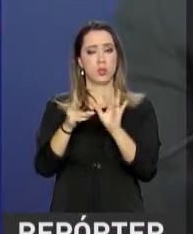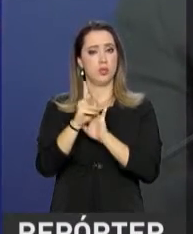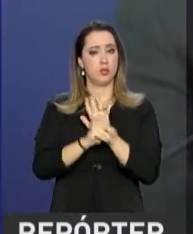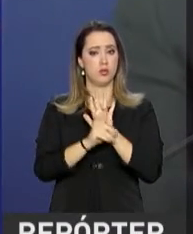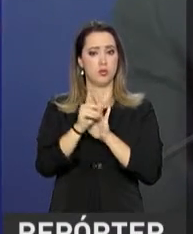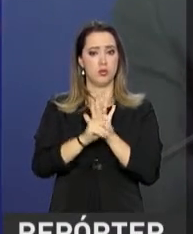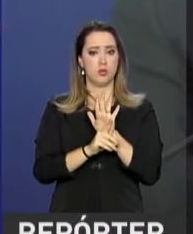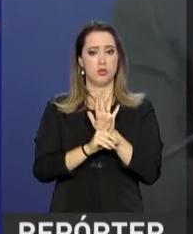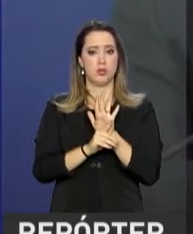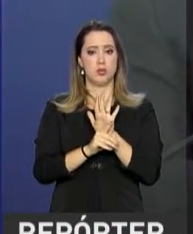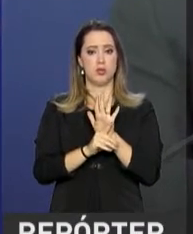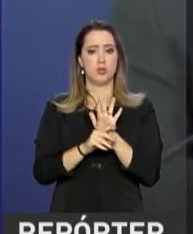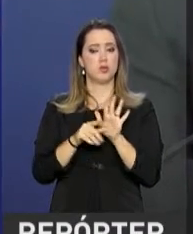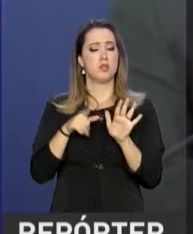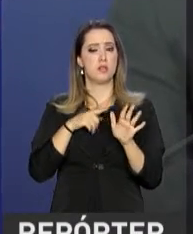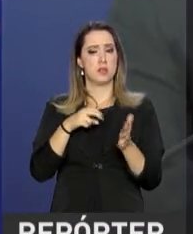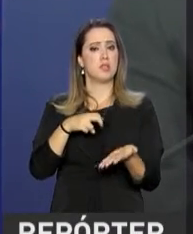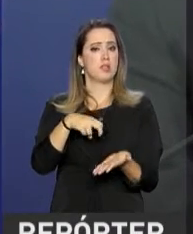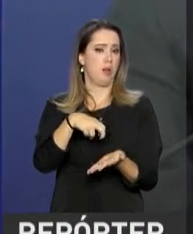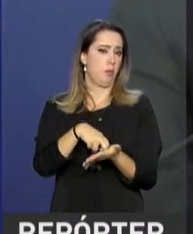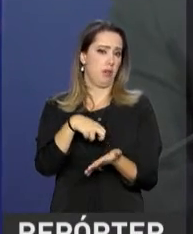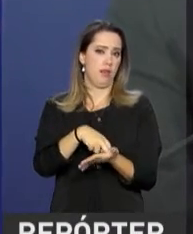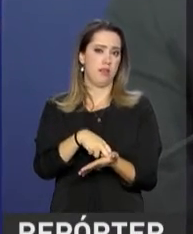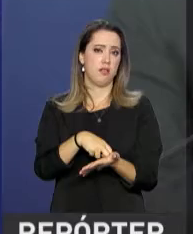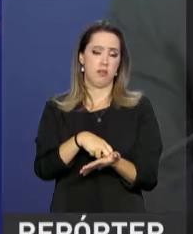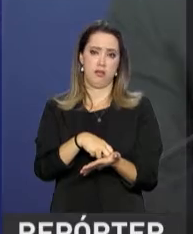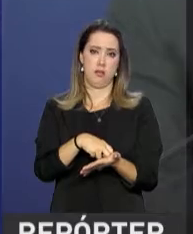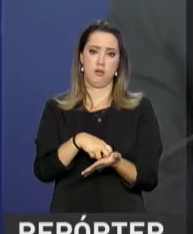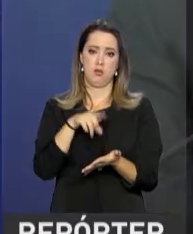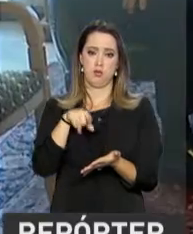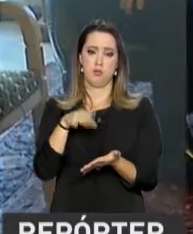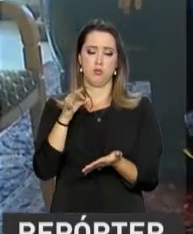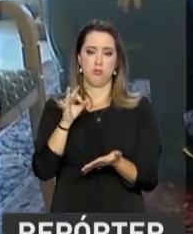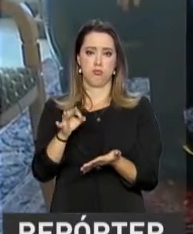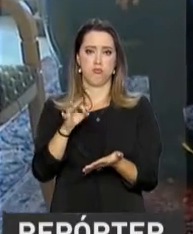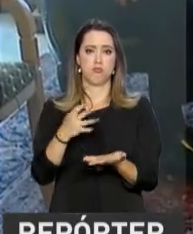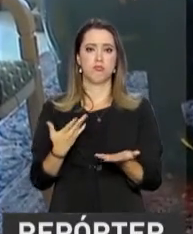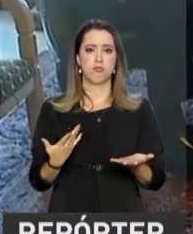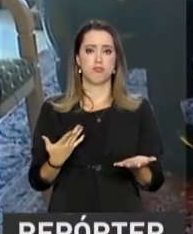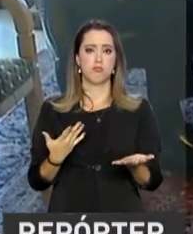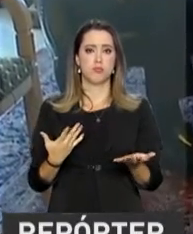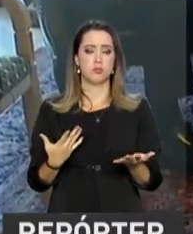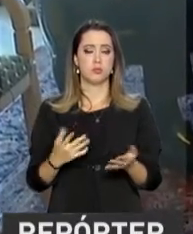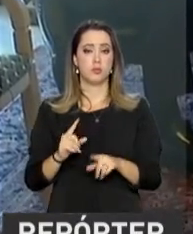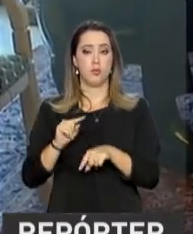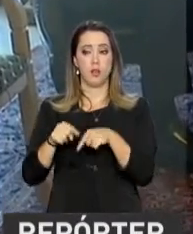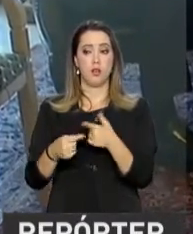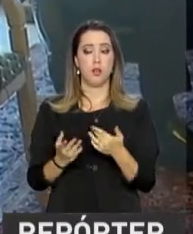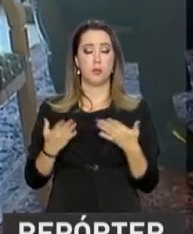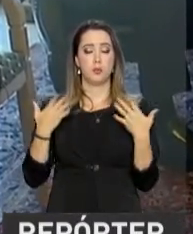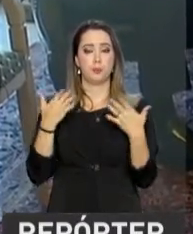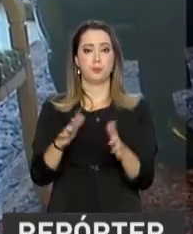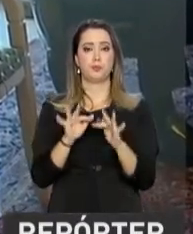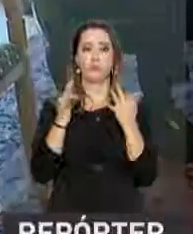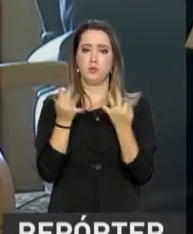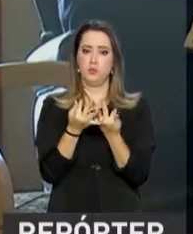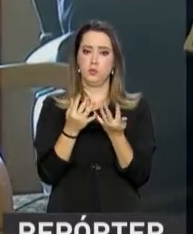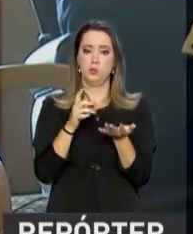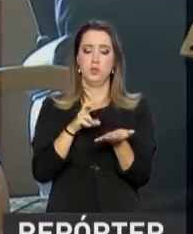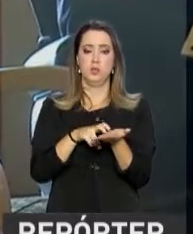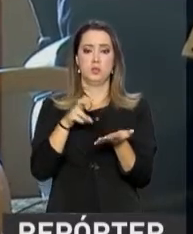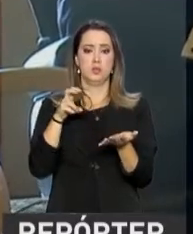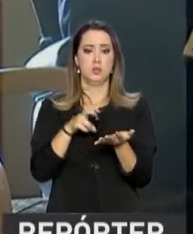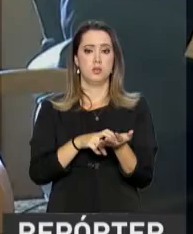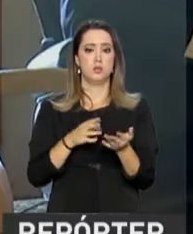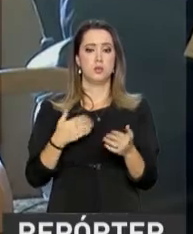quando a penalidade as penalidades são cumpridas depois da participação no fórum ainda pela manhã